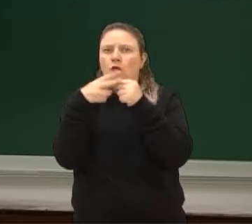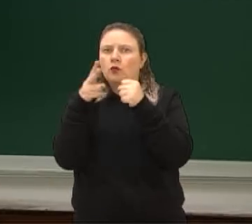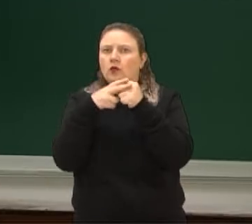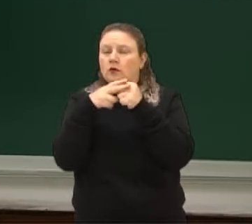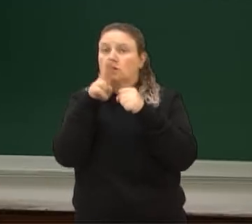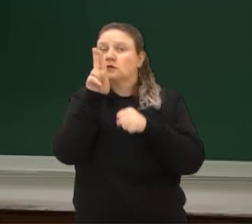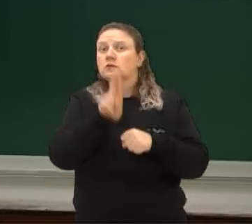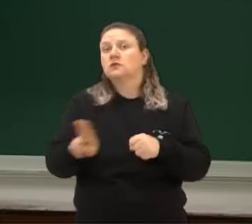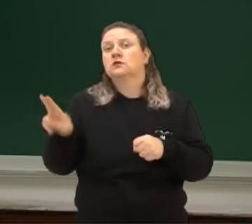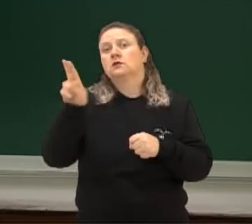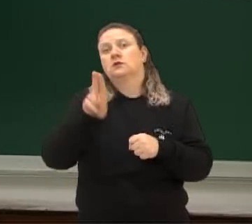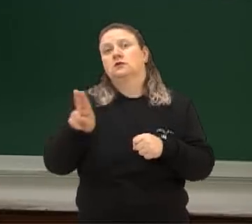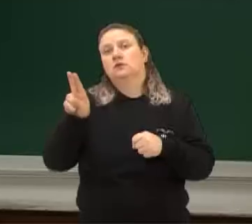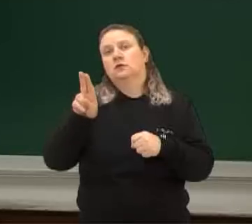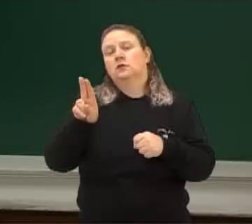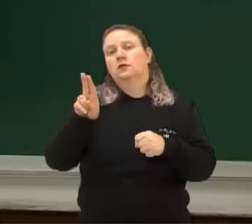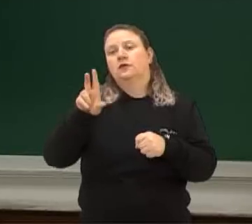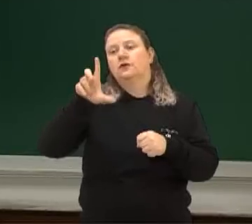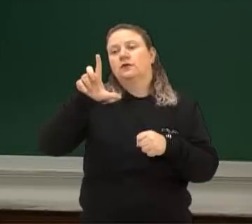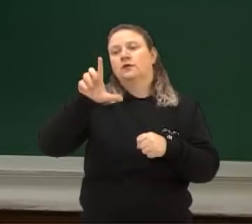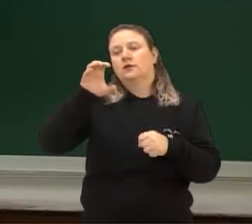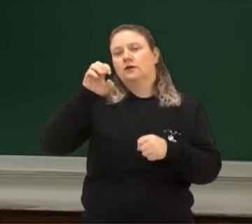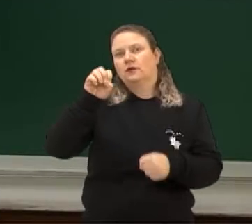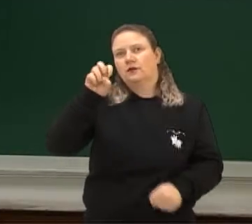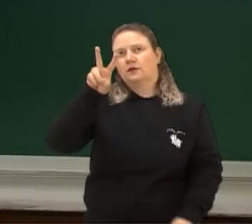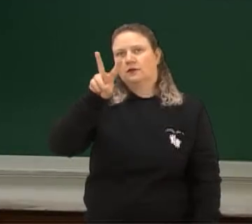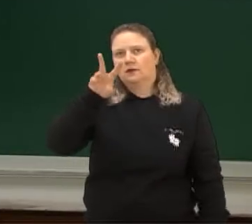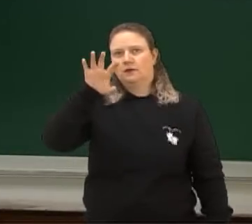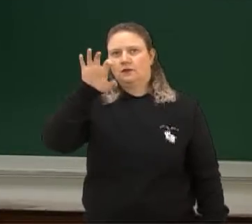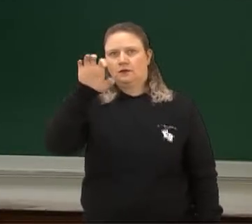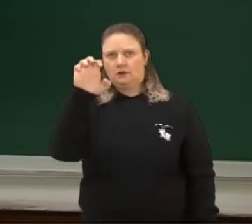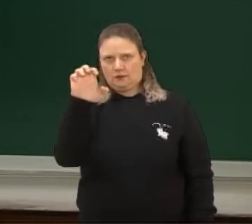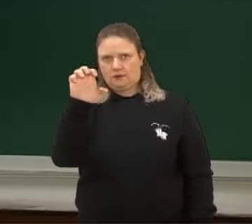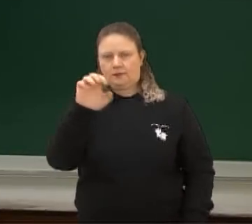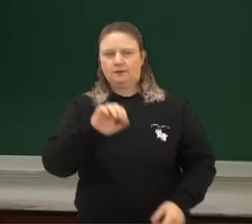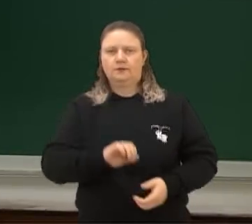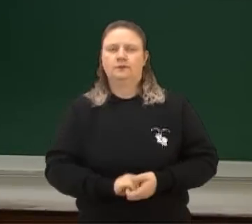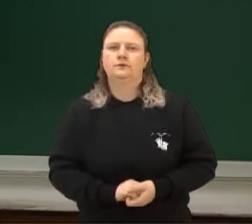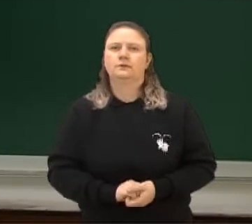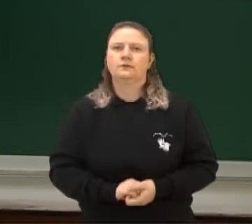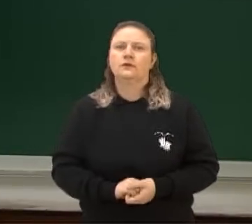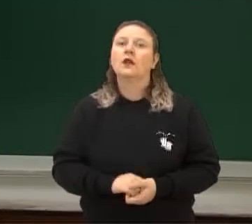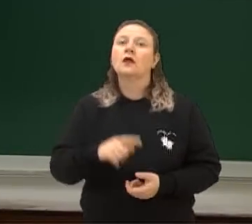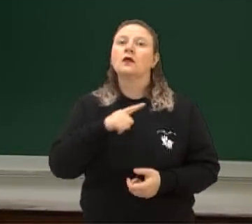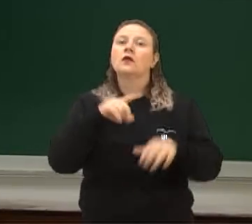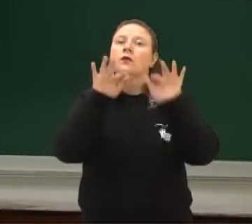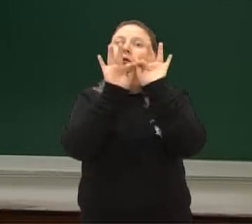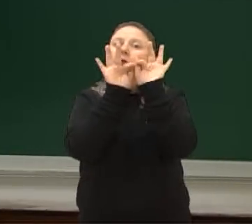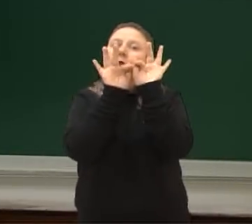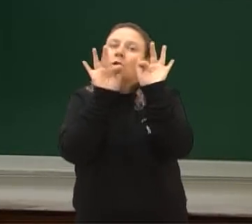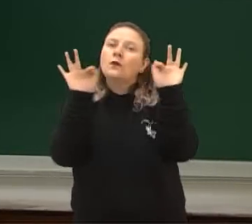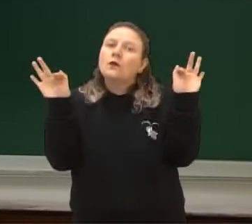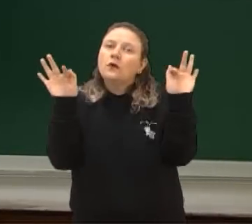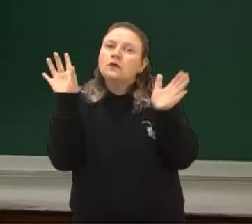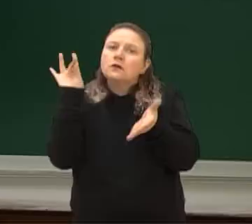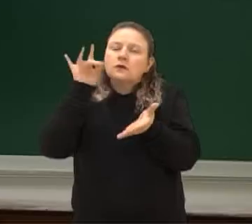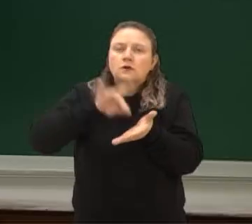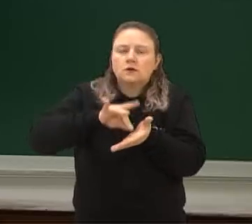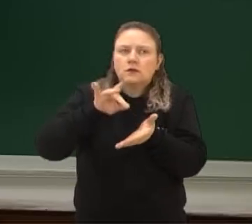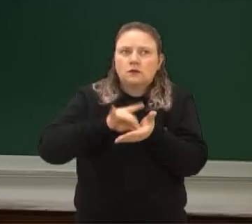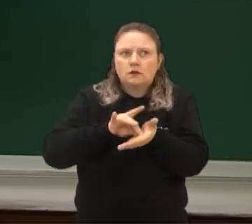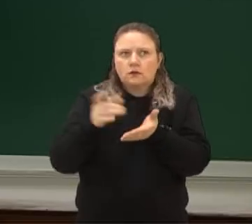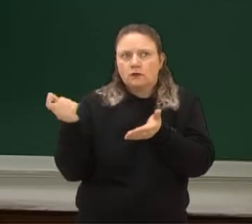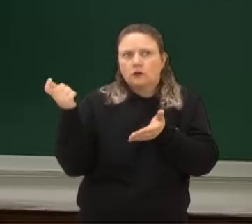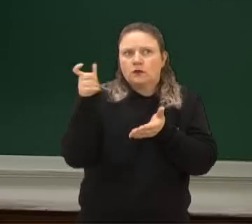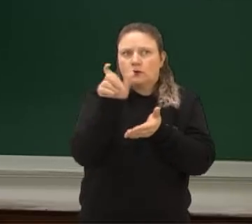aqui é o verbo love. E depois, no meio da música, a gente tem uma frase afirmativa que você vai completar com